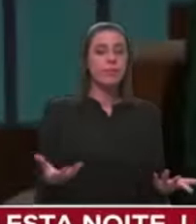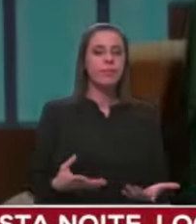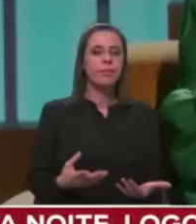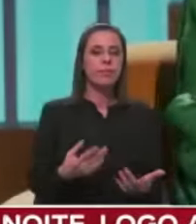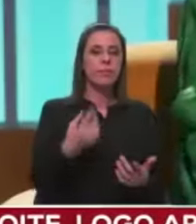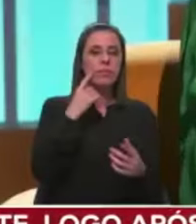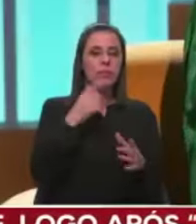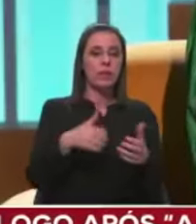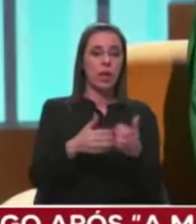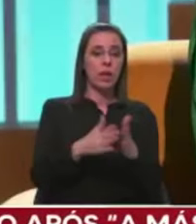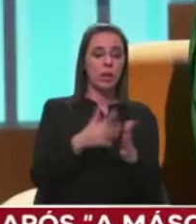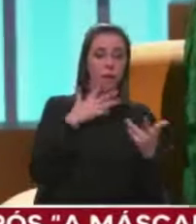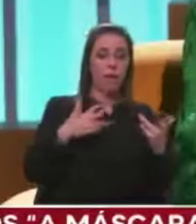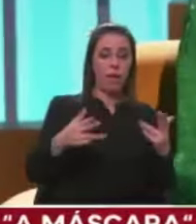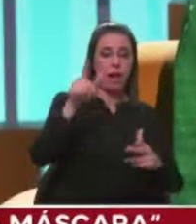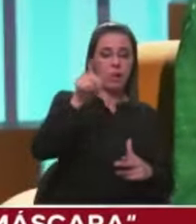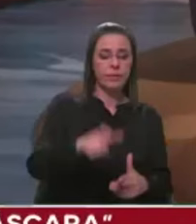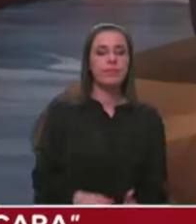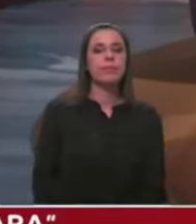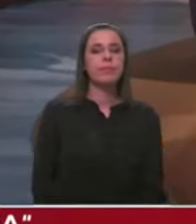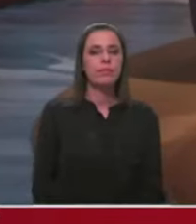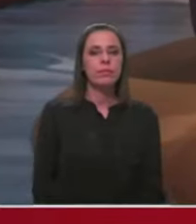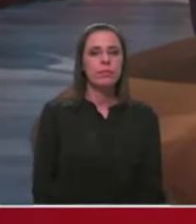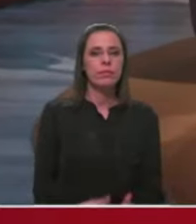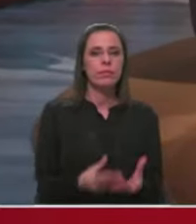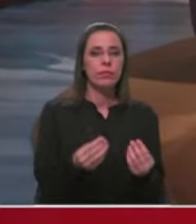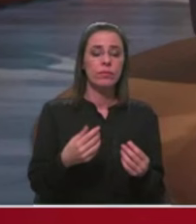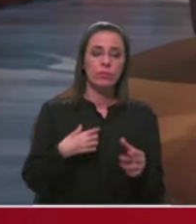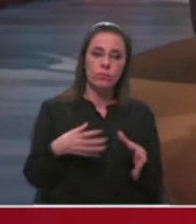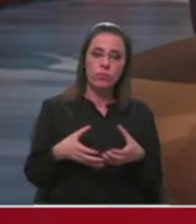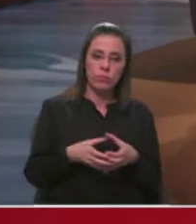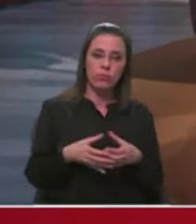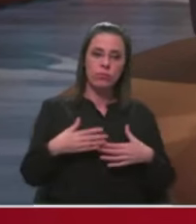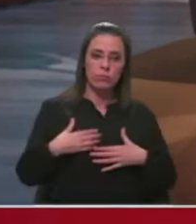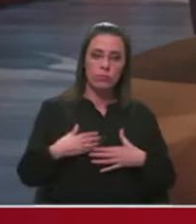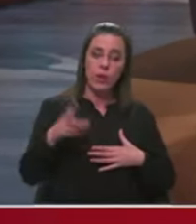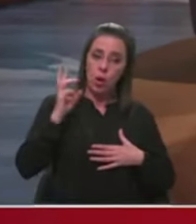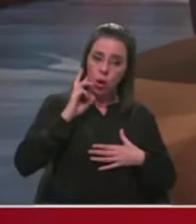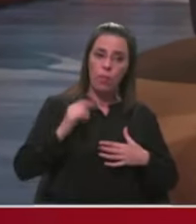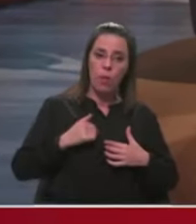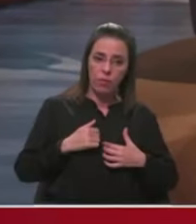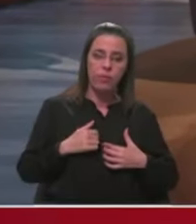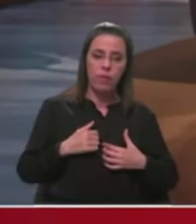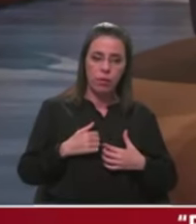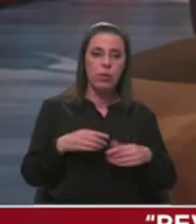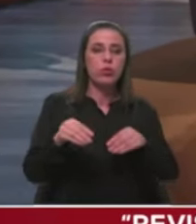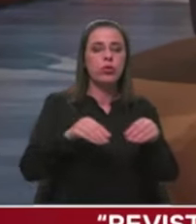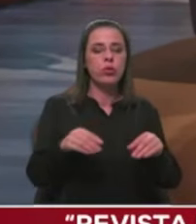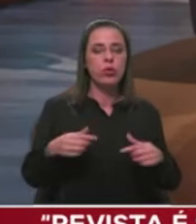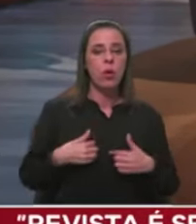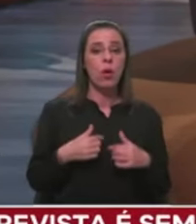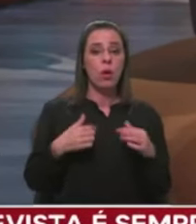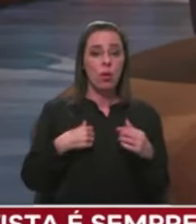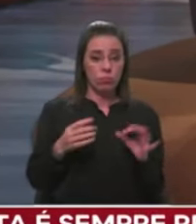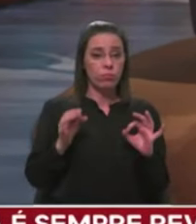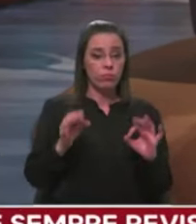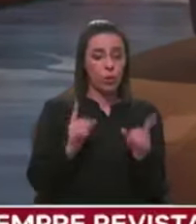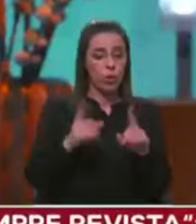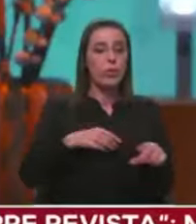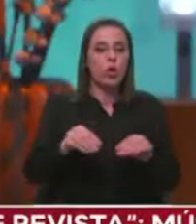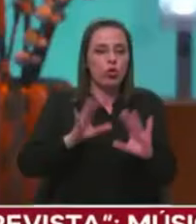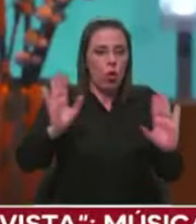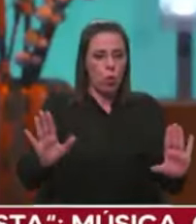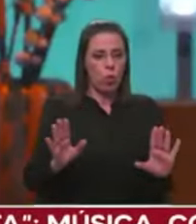ainda há por isso, já estava toda a gente a falar de si, é isso? Eu tinha muita gente a meu redor e que me ouvia bastante a nível do jogo, porque eu entrei e comecei a